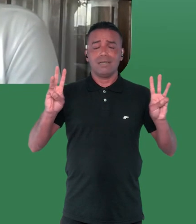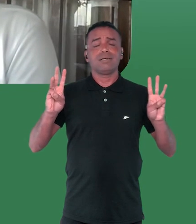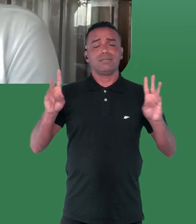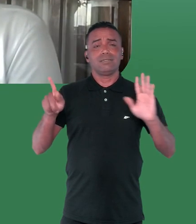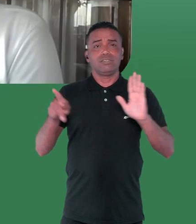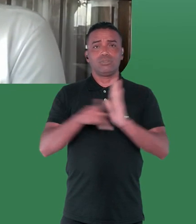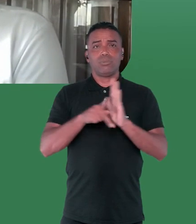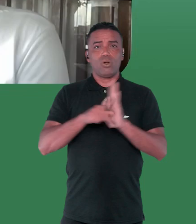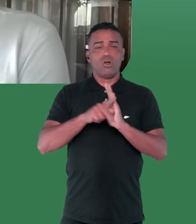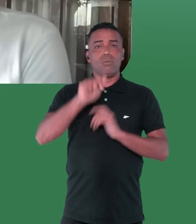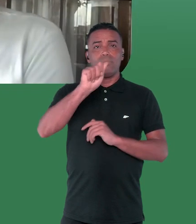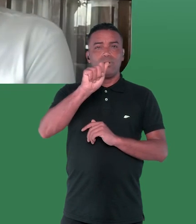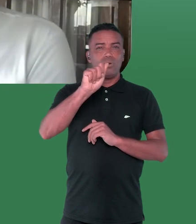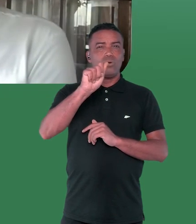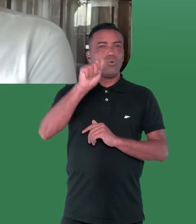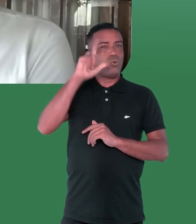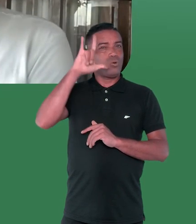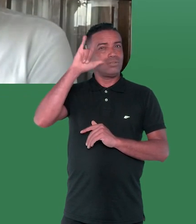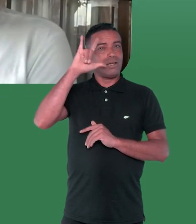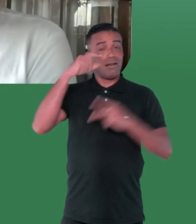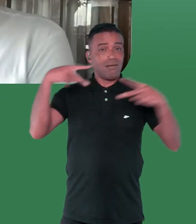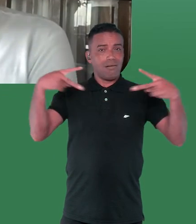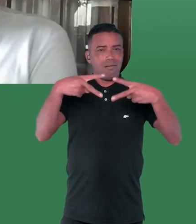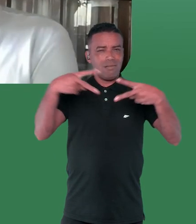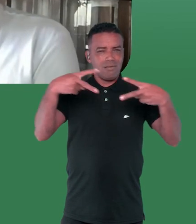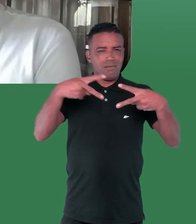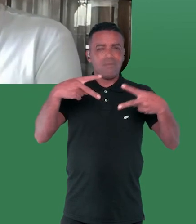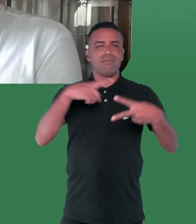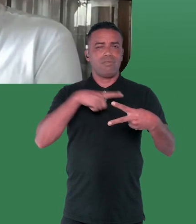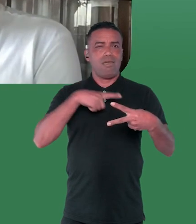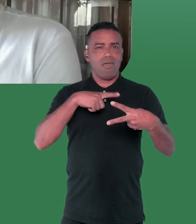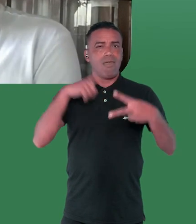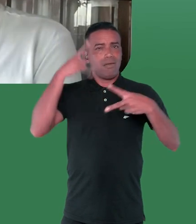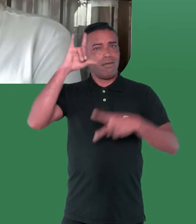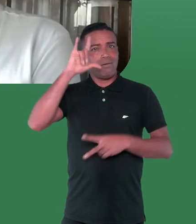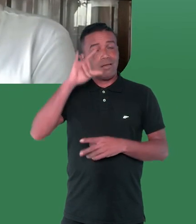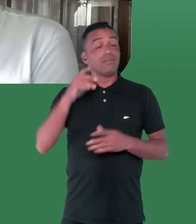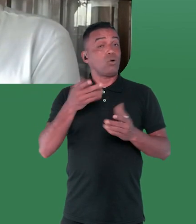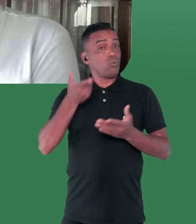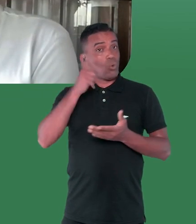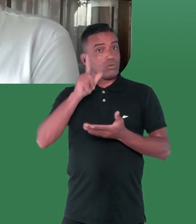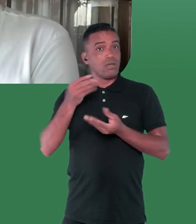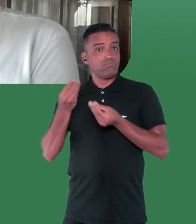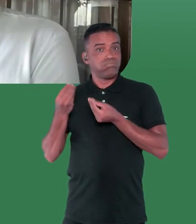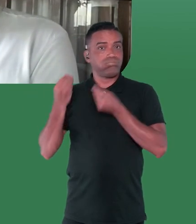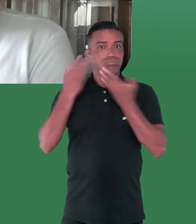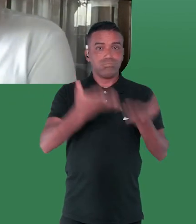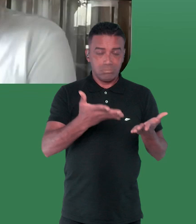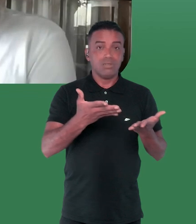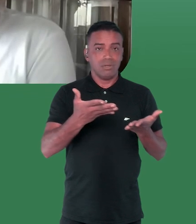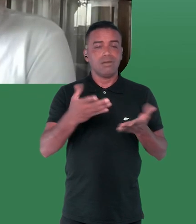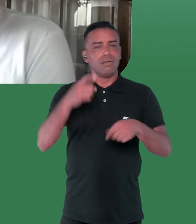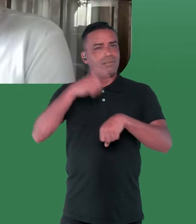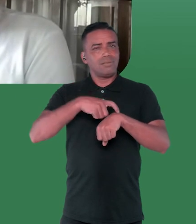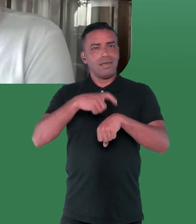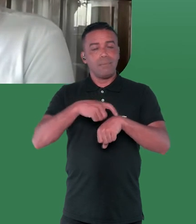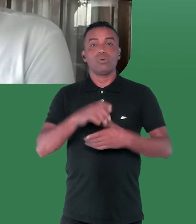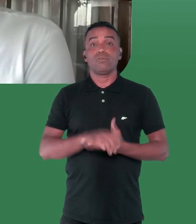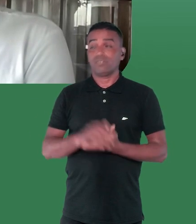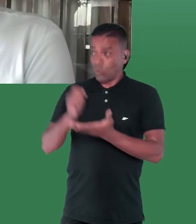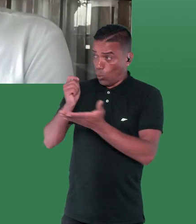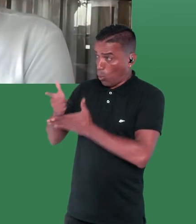podem pedir pelo site que está lá no Tem perfil do um link, Eduardo. eu acho Eu que ainda está lá. pedi, chega